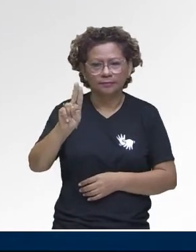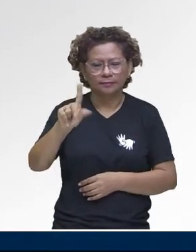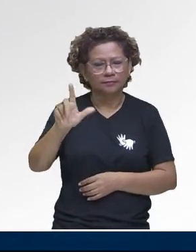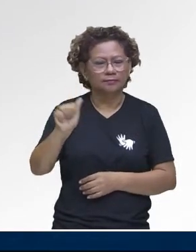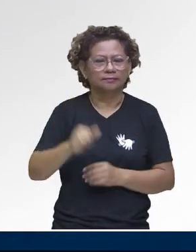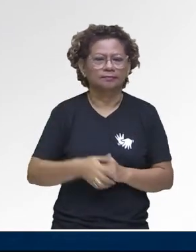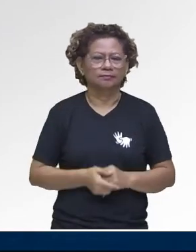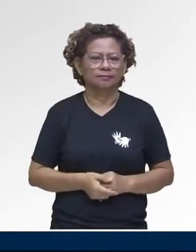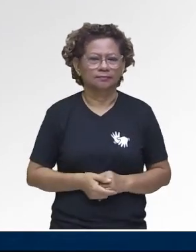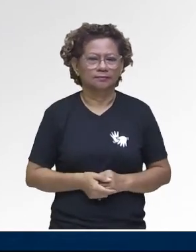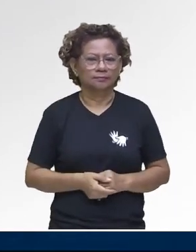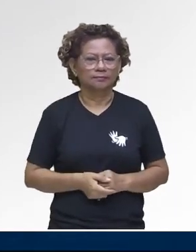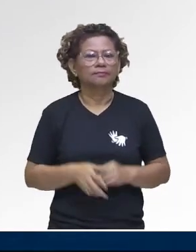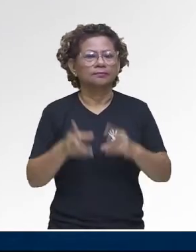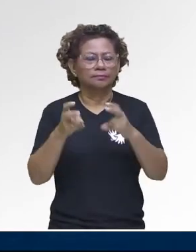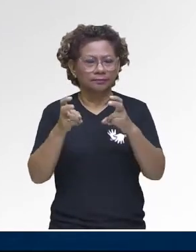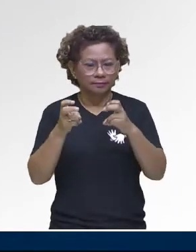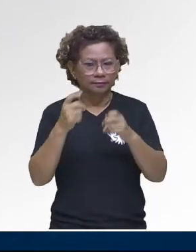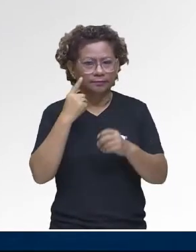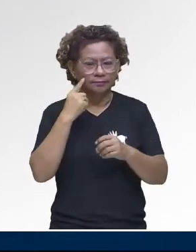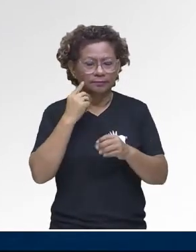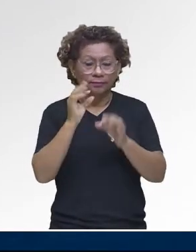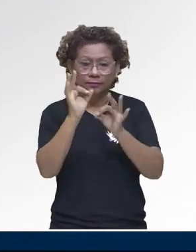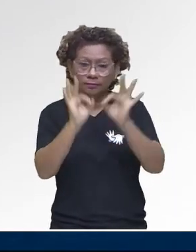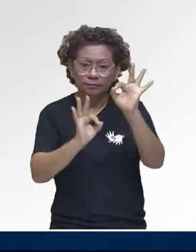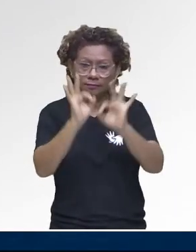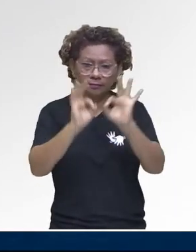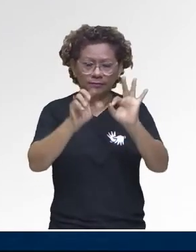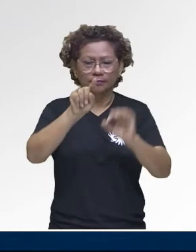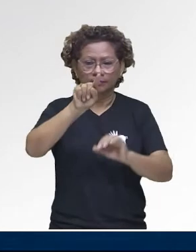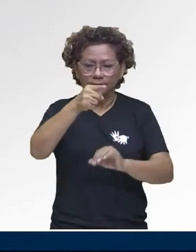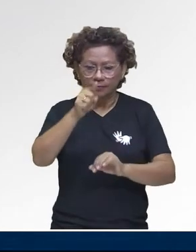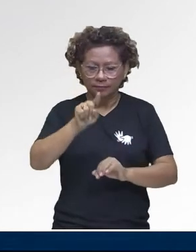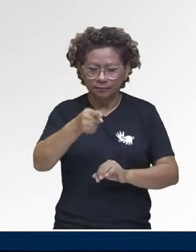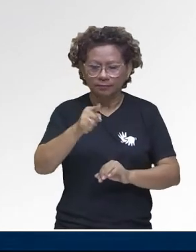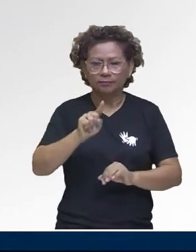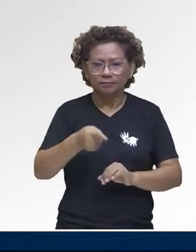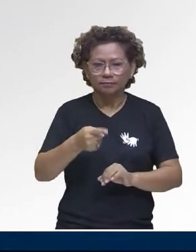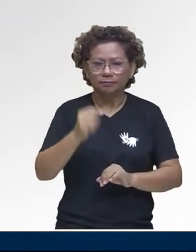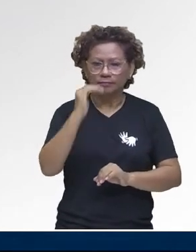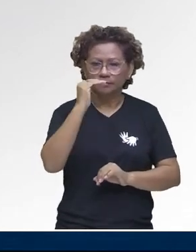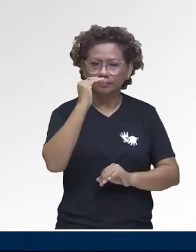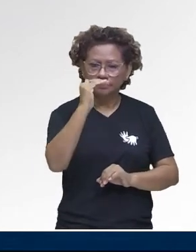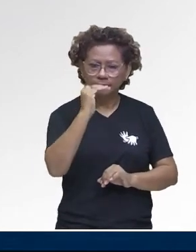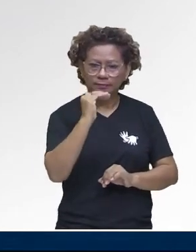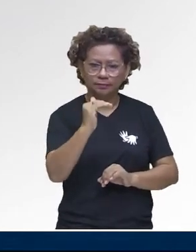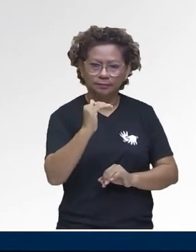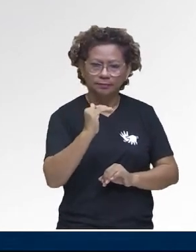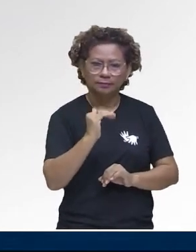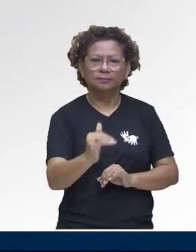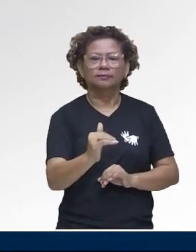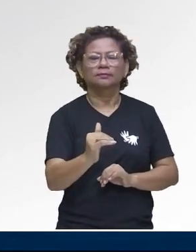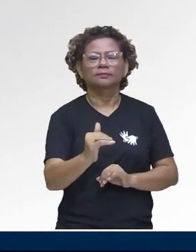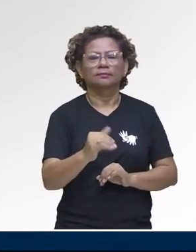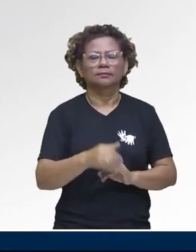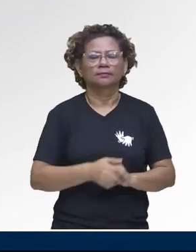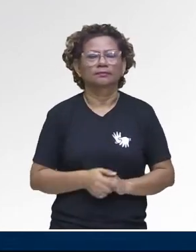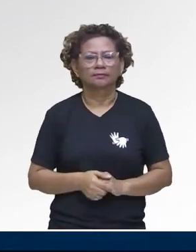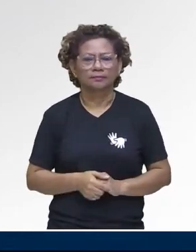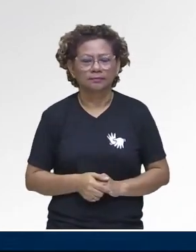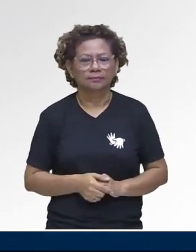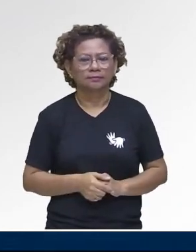3 décimos. Então, sempre, o que a gente está fazendo, né? Organizando as casas decimais, como a gente falou,